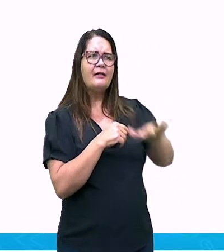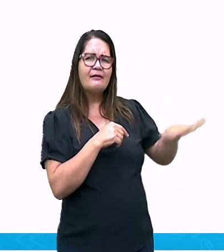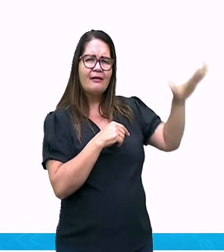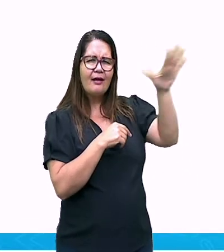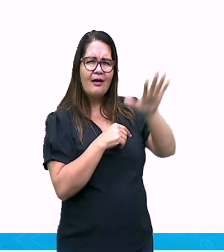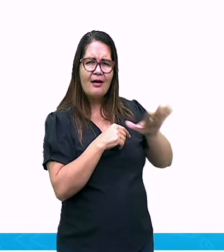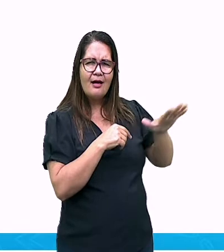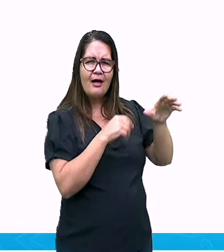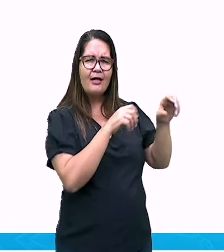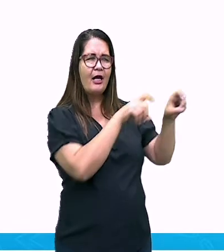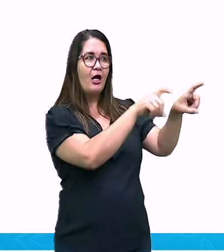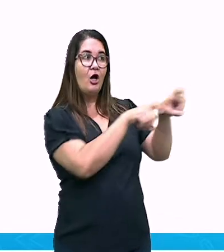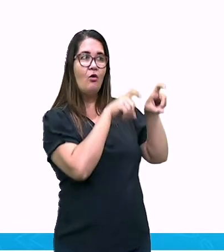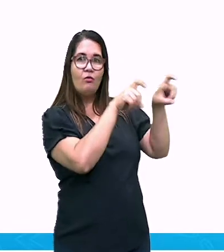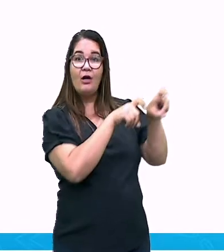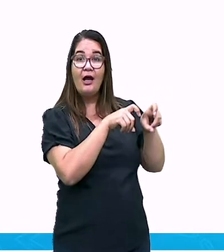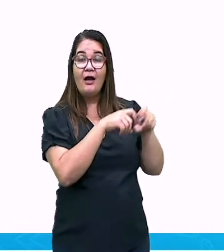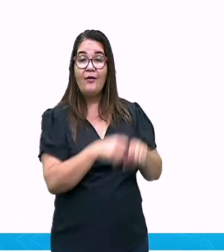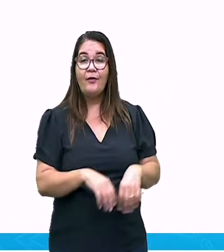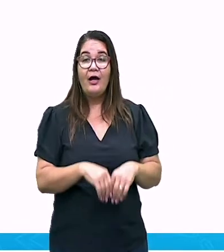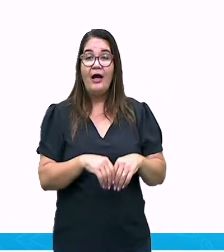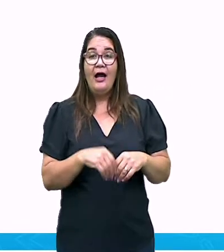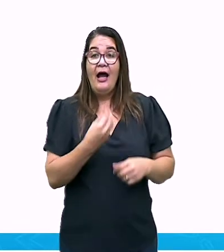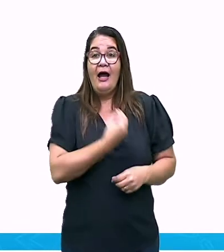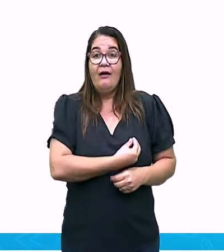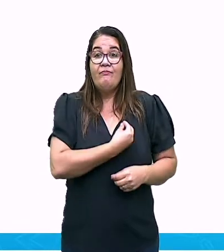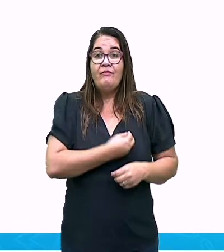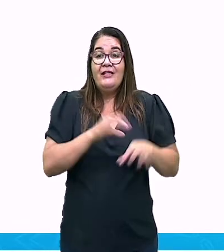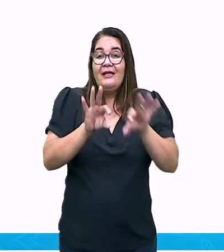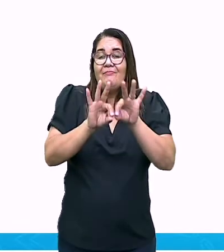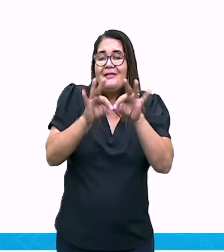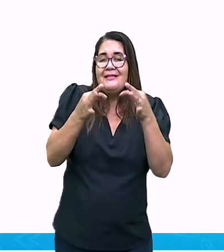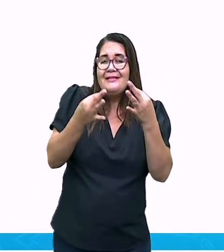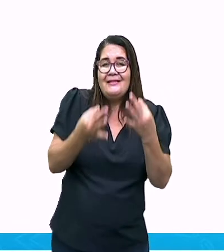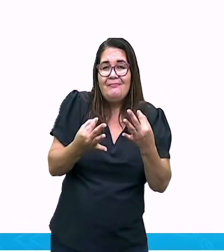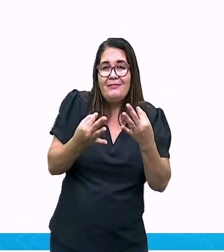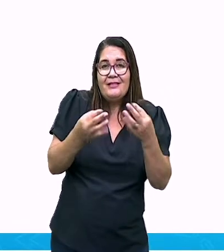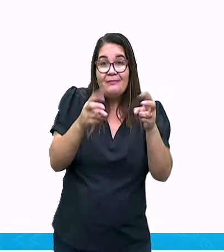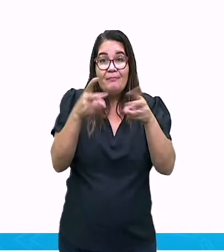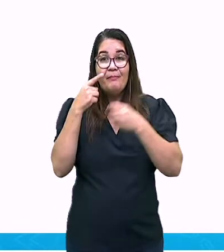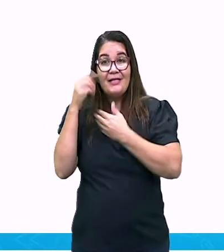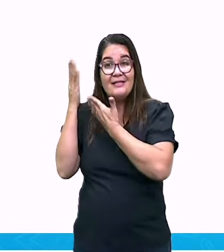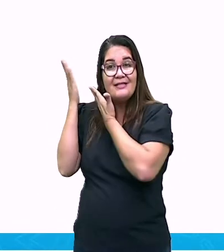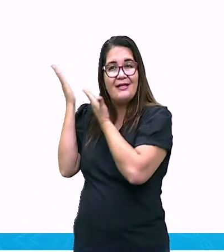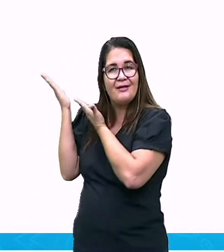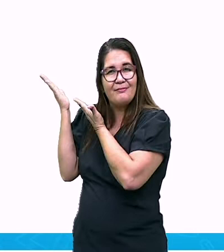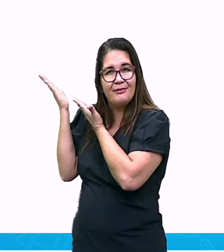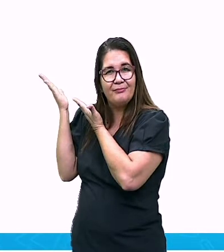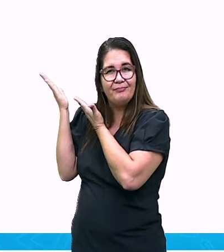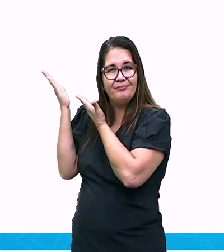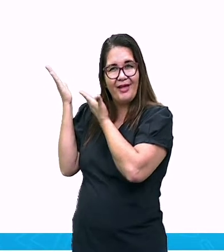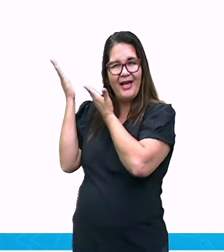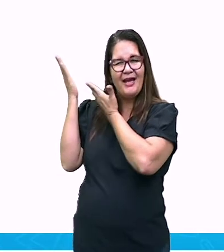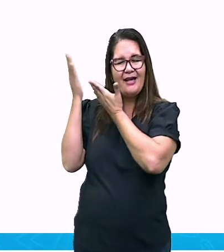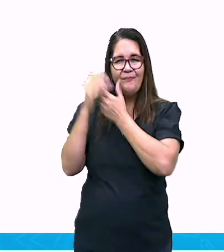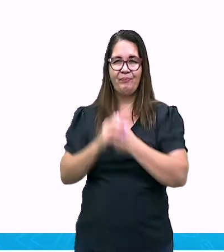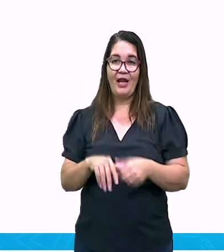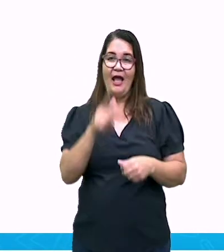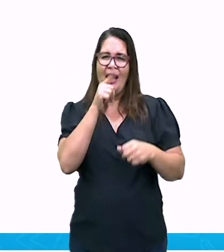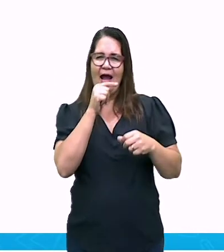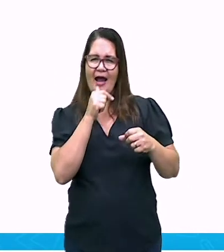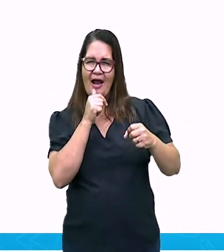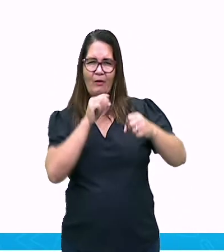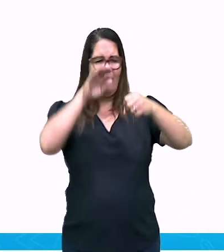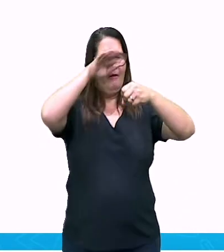existem muitas escolhas para diversão tecnológicas, as pessoas se divertem pescando,